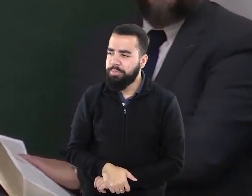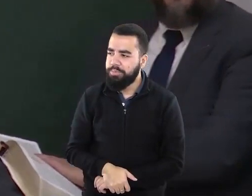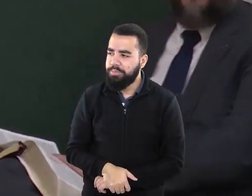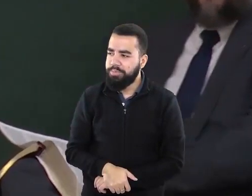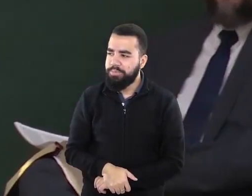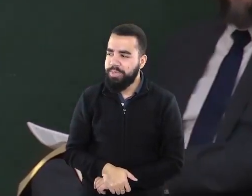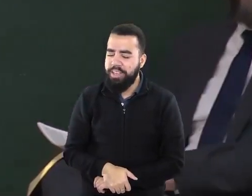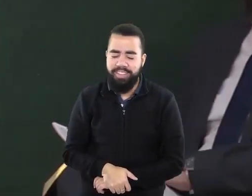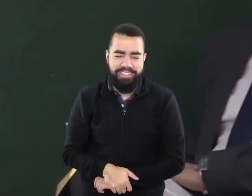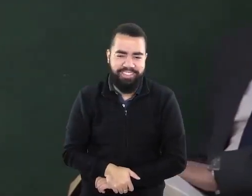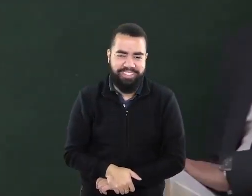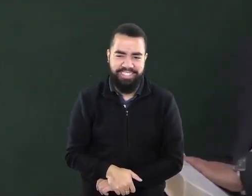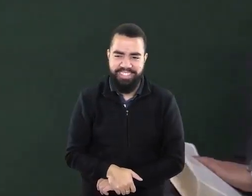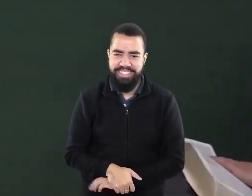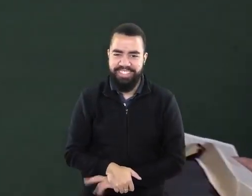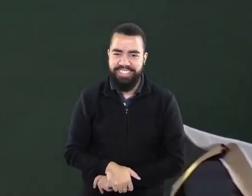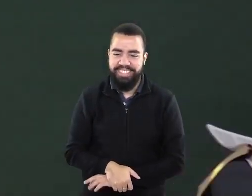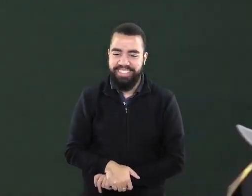consubstanciais.